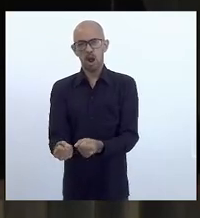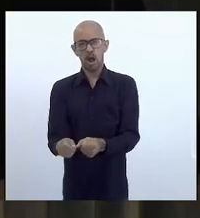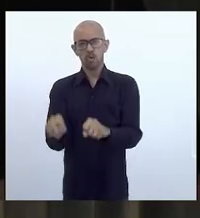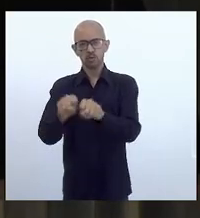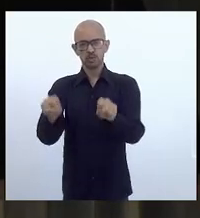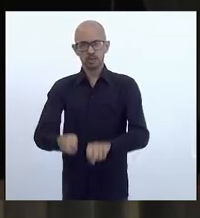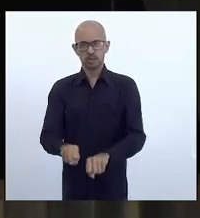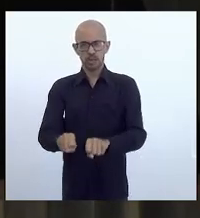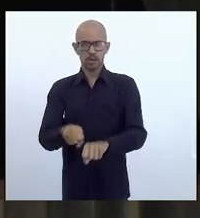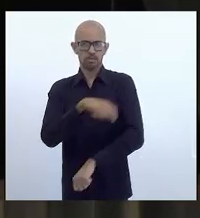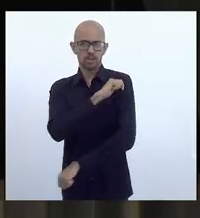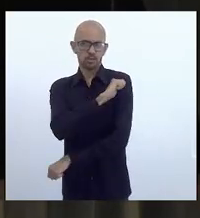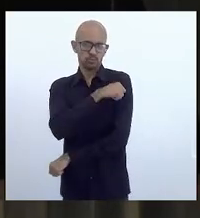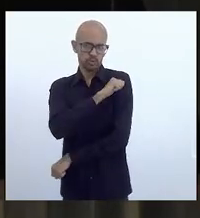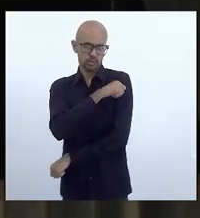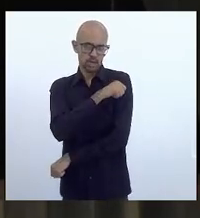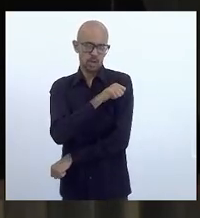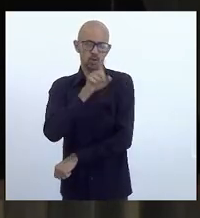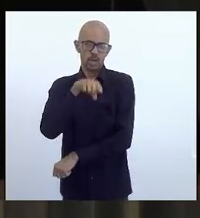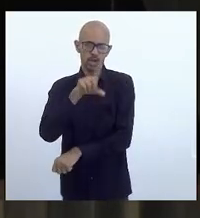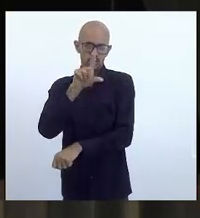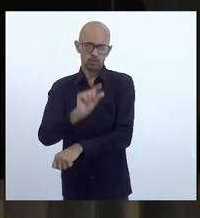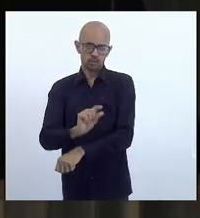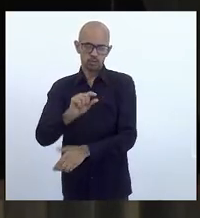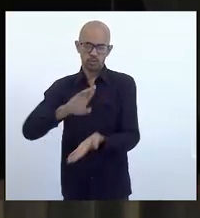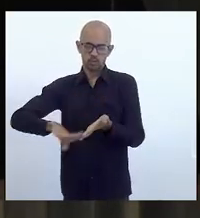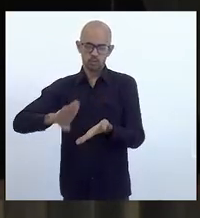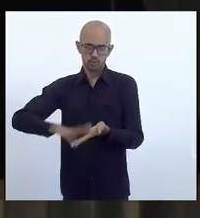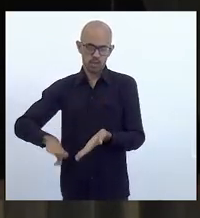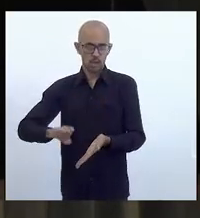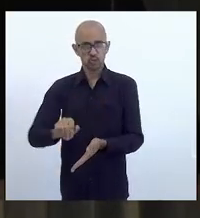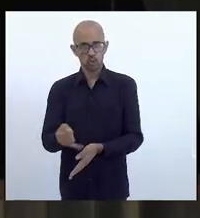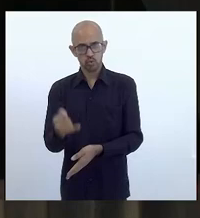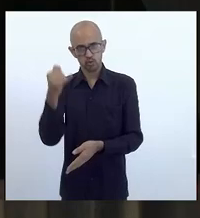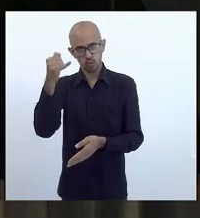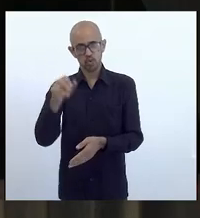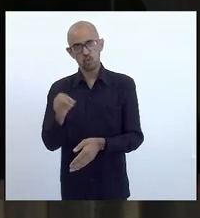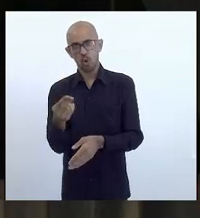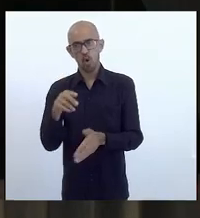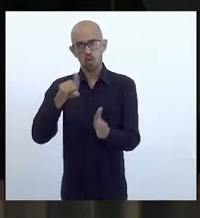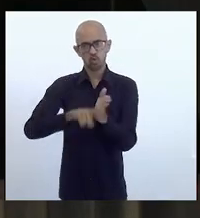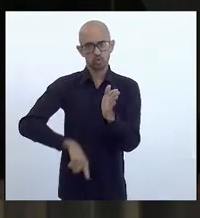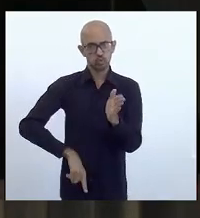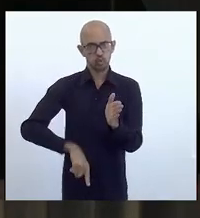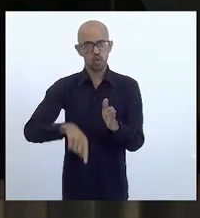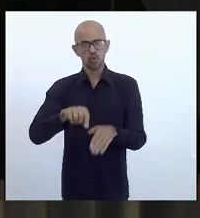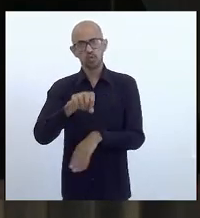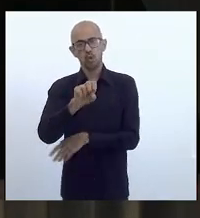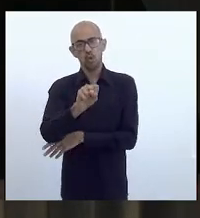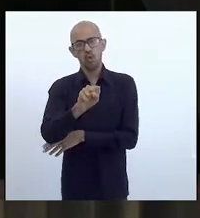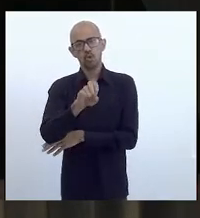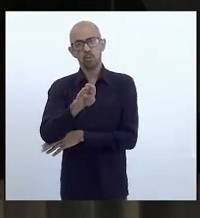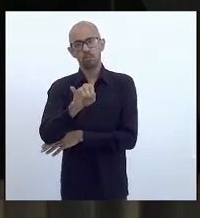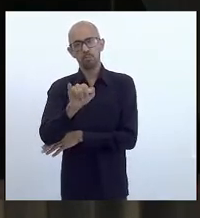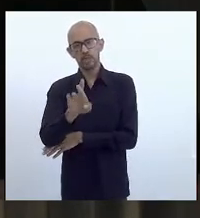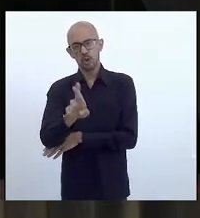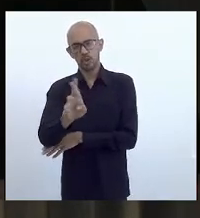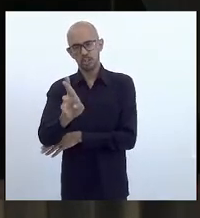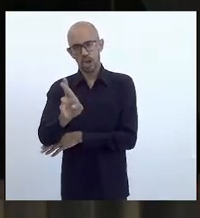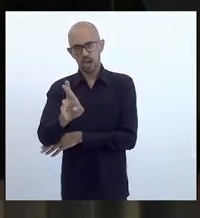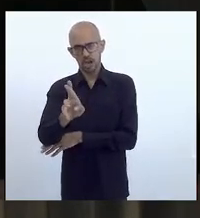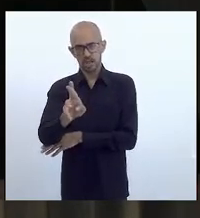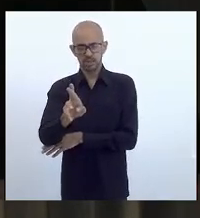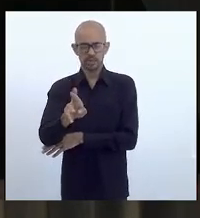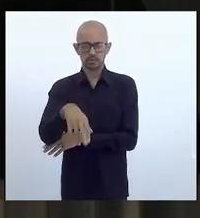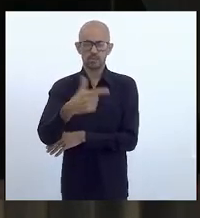foi reduzido os gastos com juros ou com amortização no valor de 8 bilhões previsto para